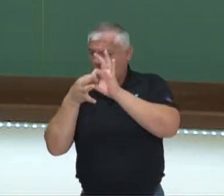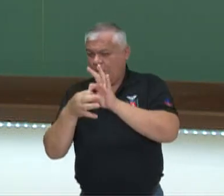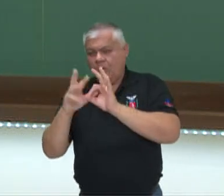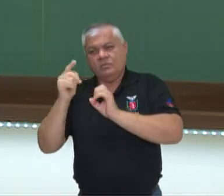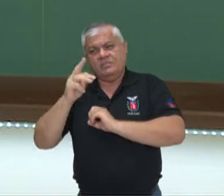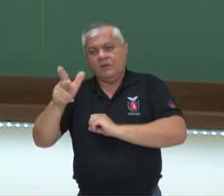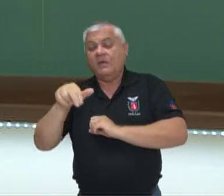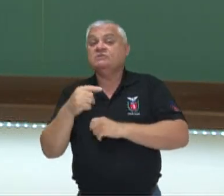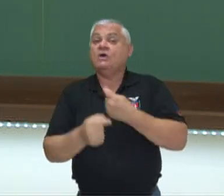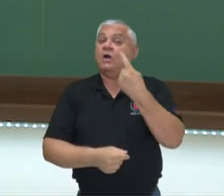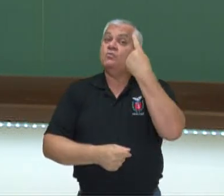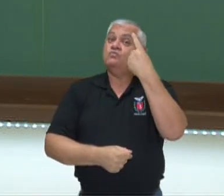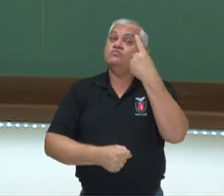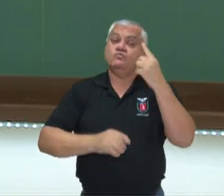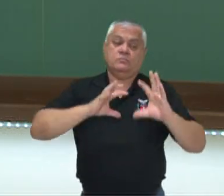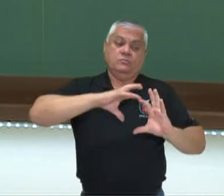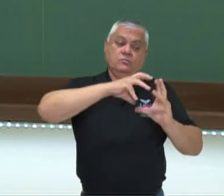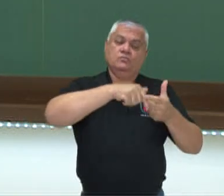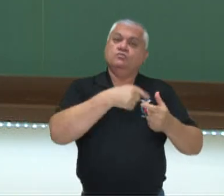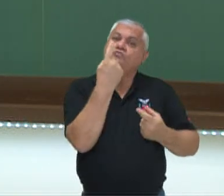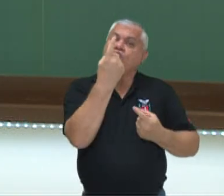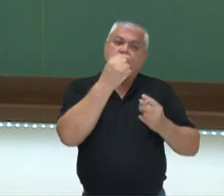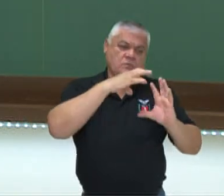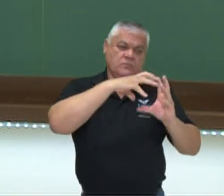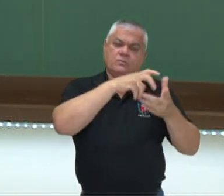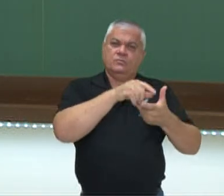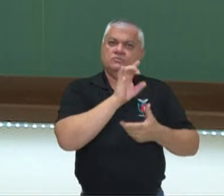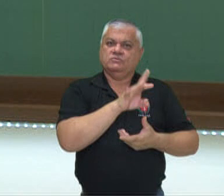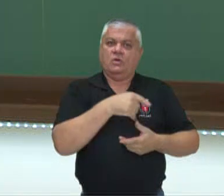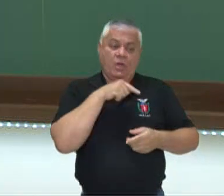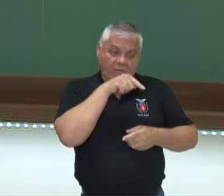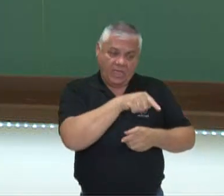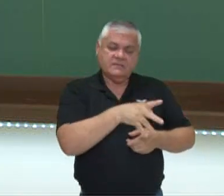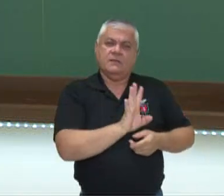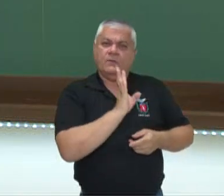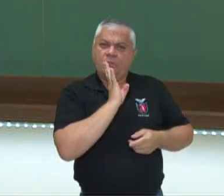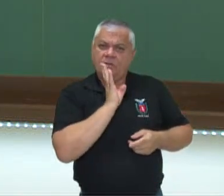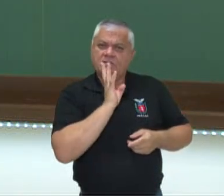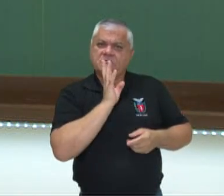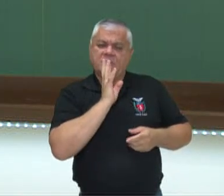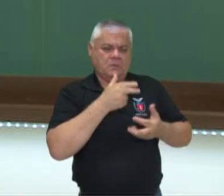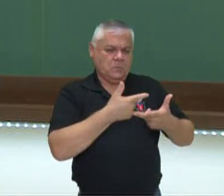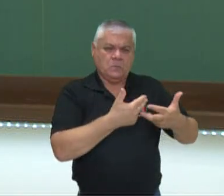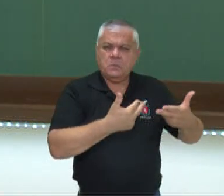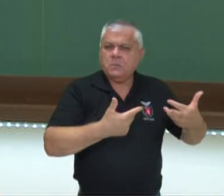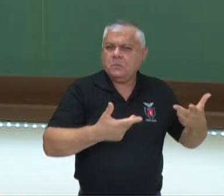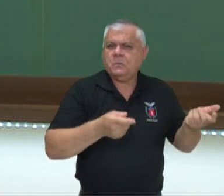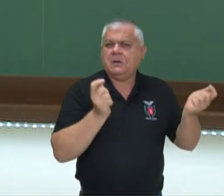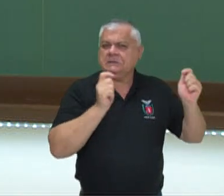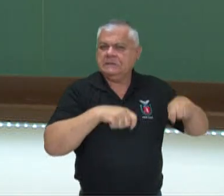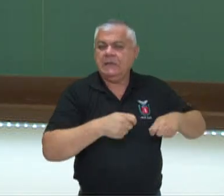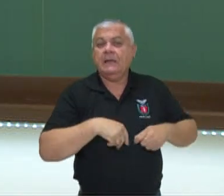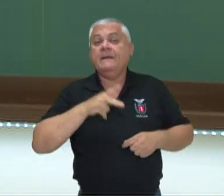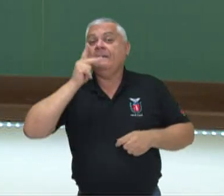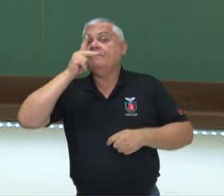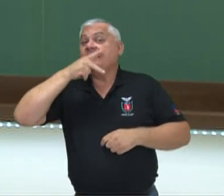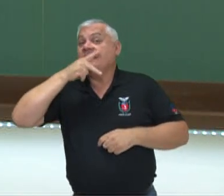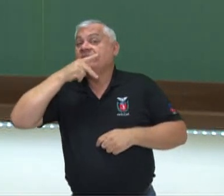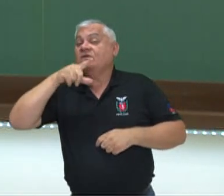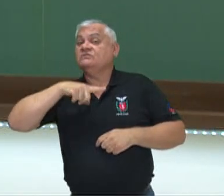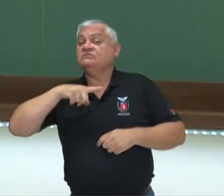há um mundo e é esse mundo, a partir desse mundo que nós podemos conhecer todas as coisas. Para o Platão, o